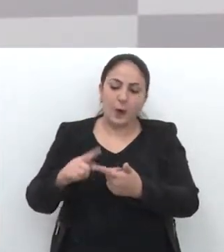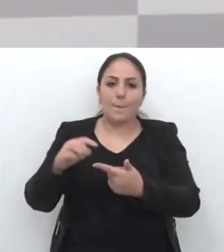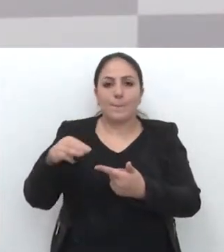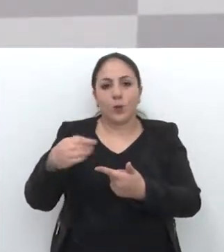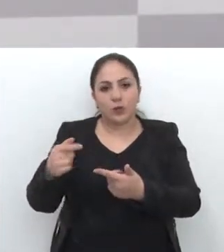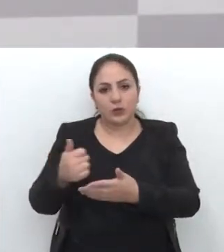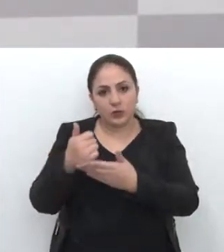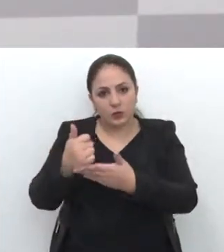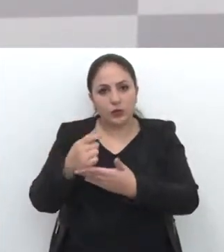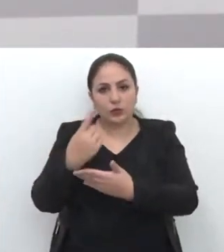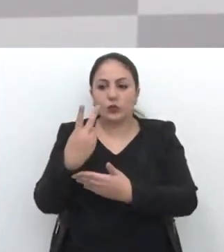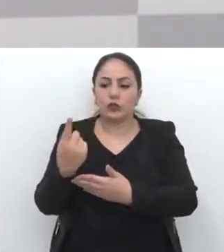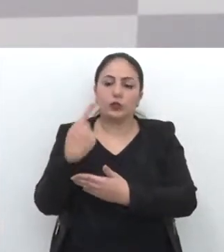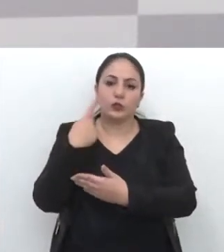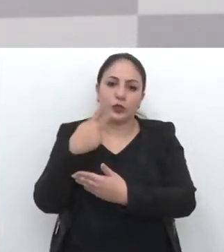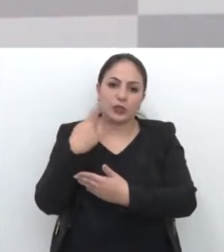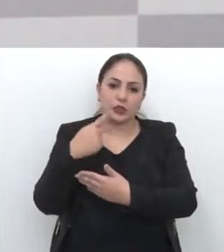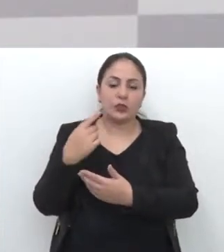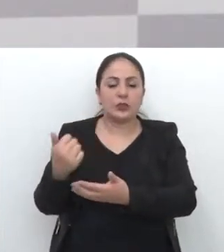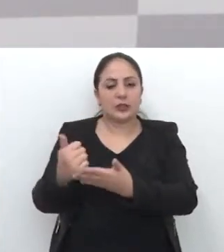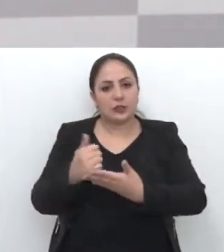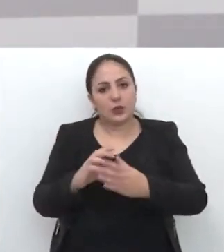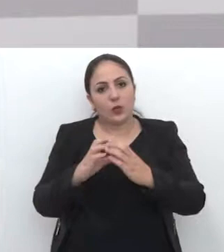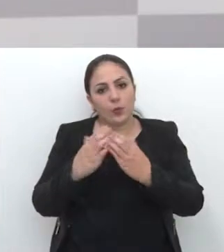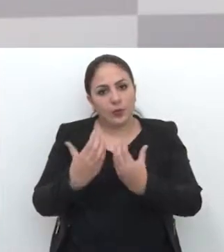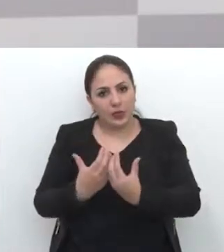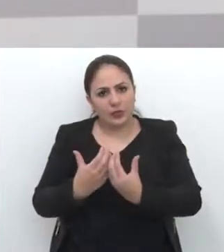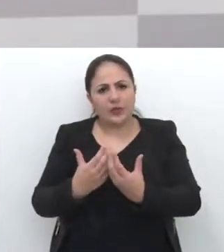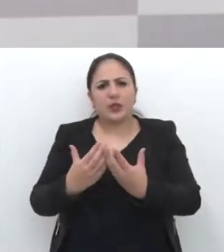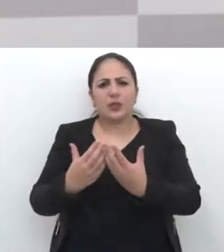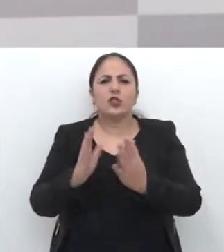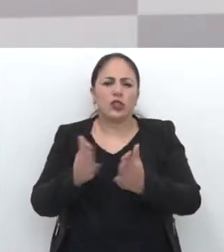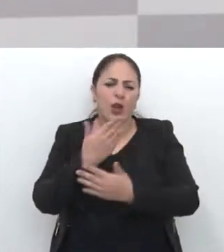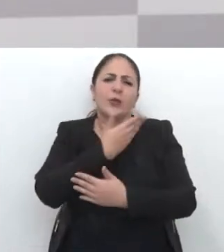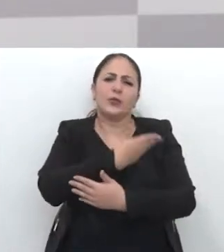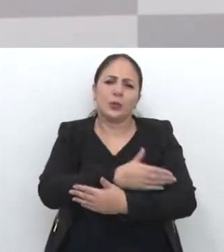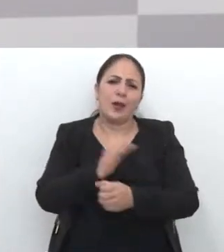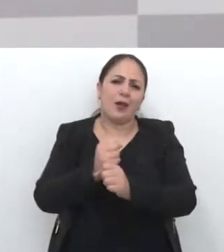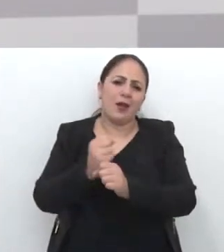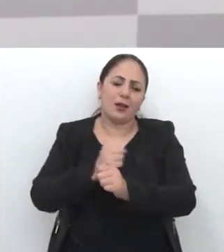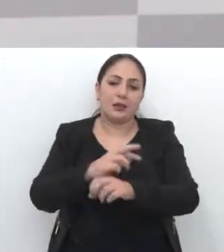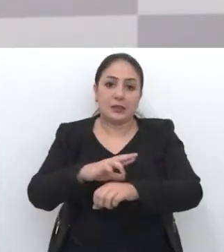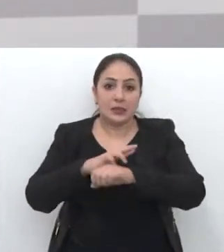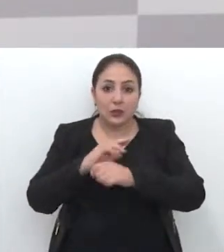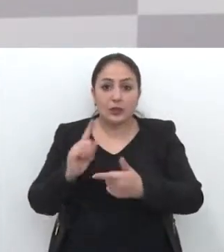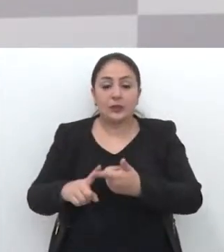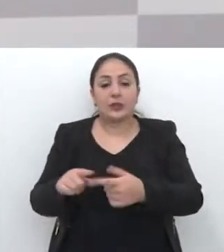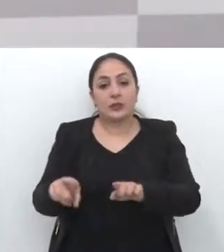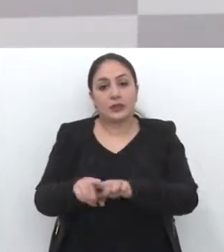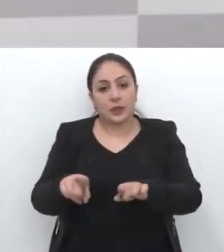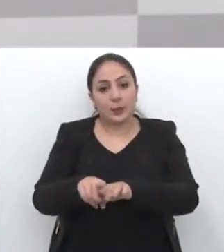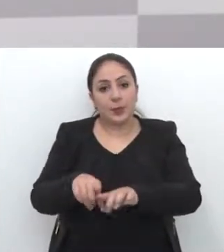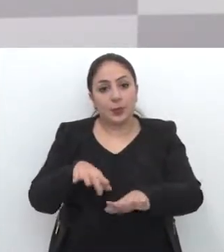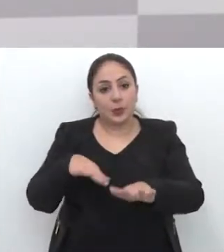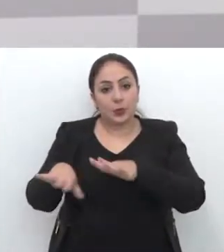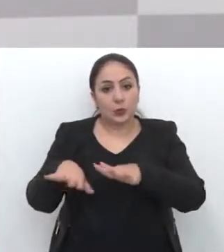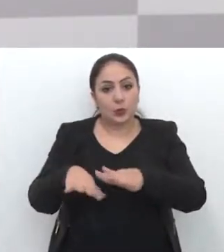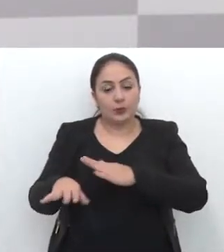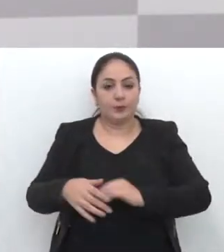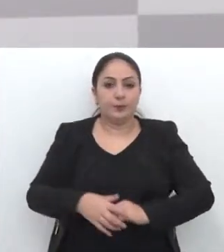21 vereadores e trazer essa comunidade, que já está habituada há vários anos, segurança